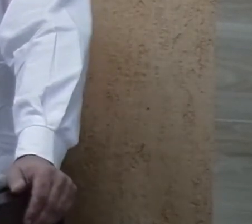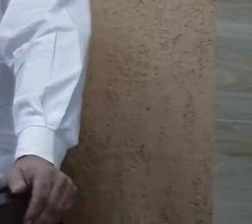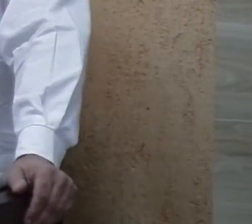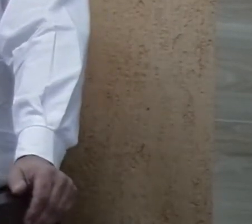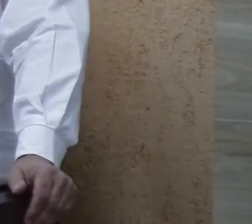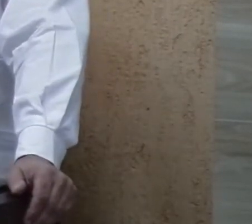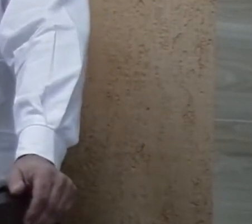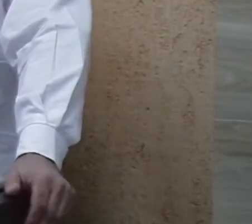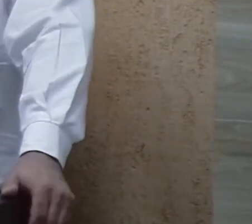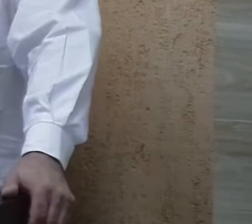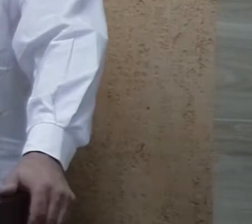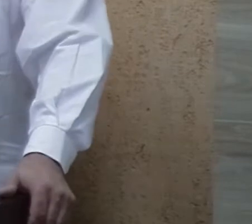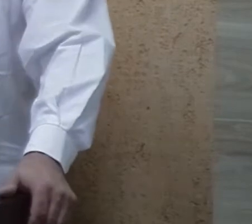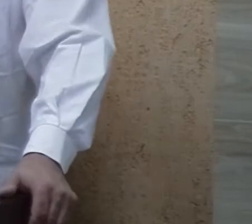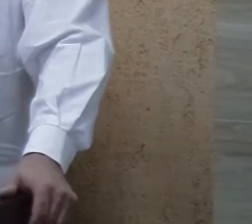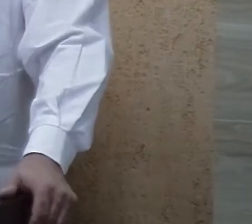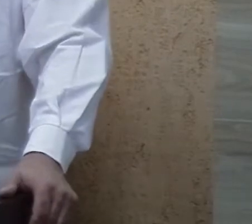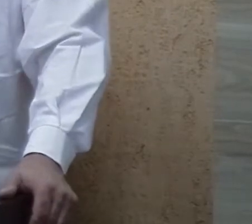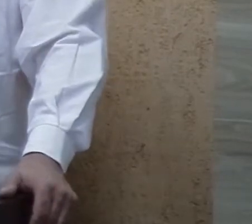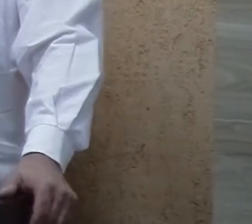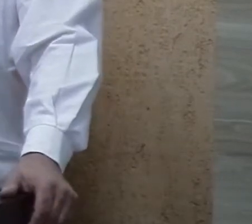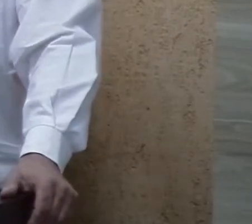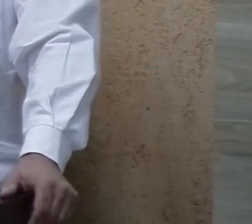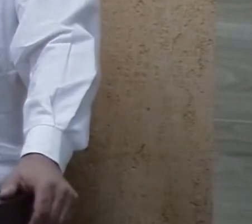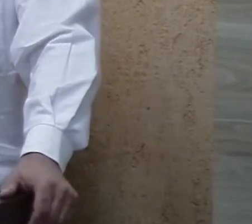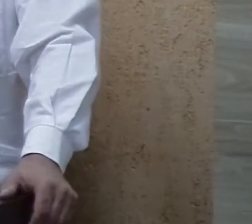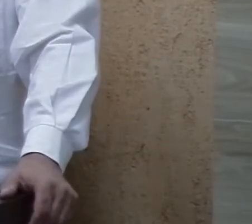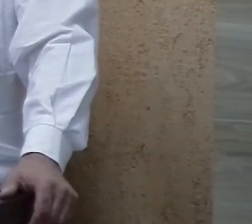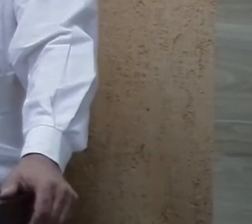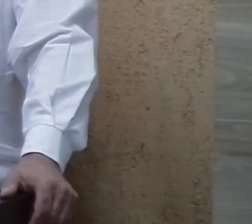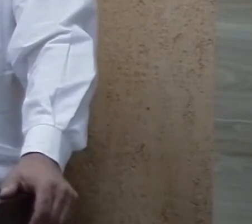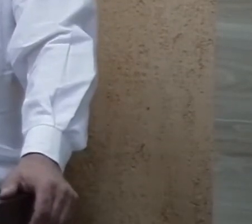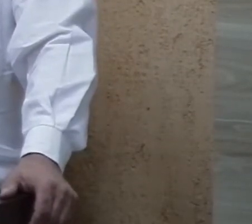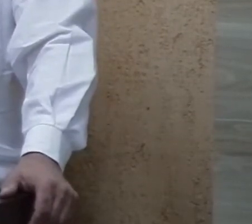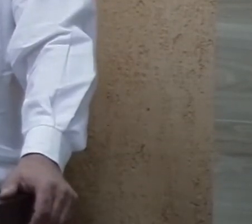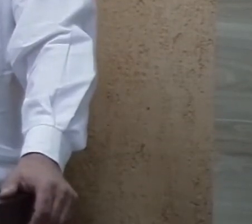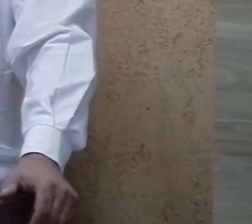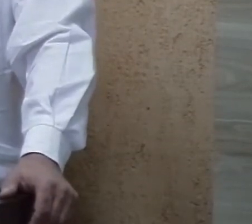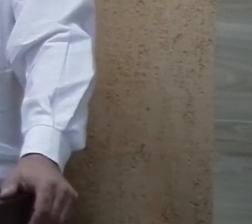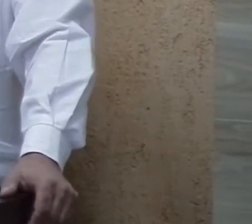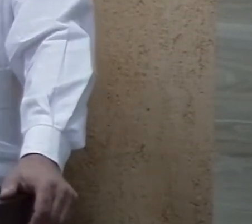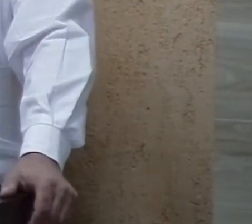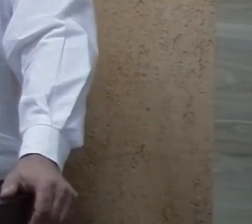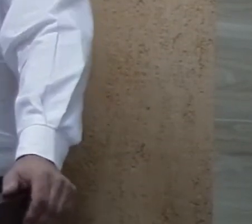100%, se diagnosticado precoce e tratado precocemente.